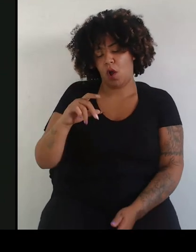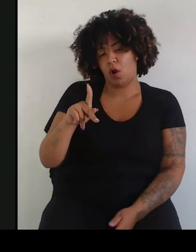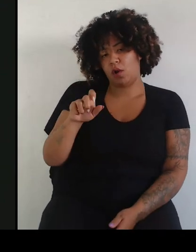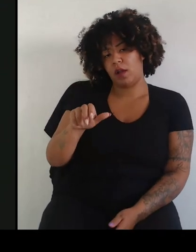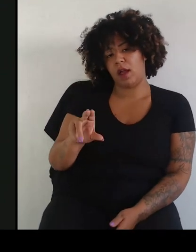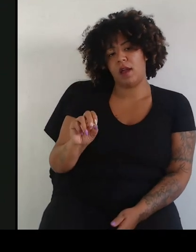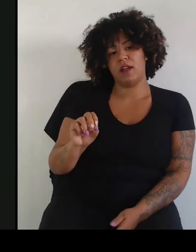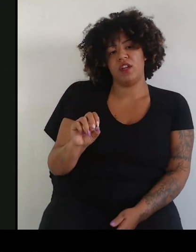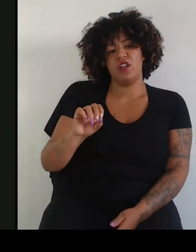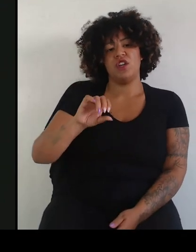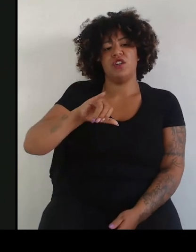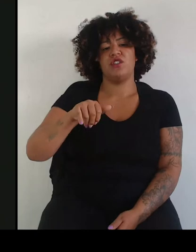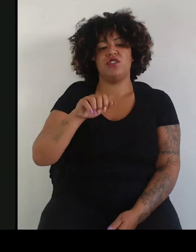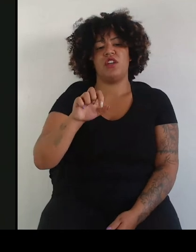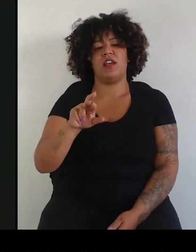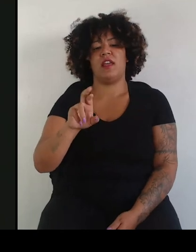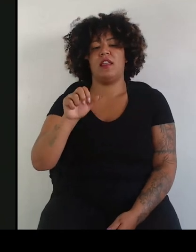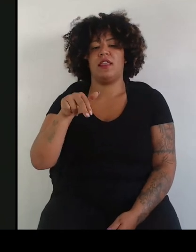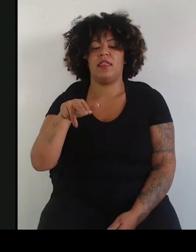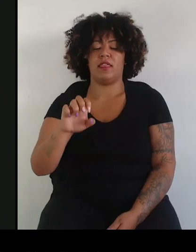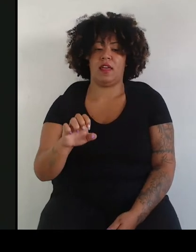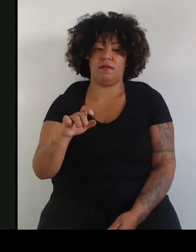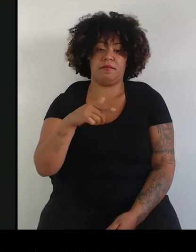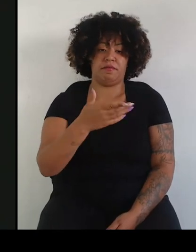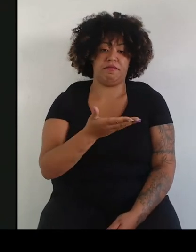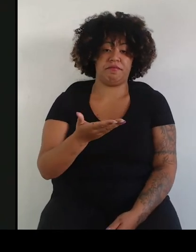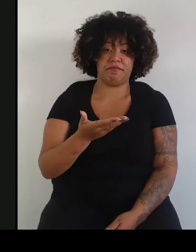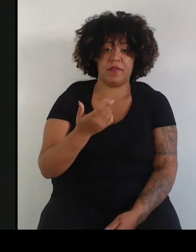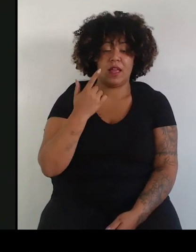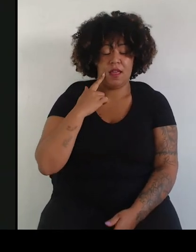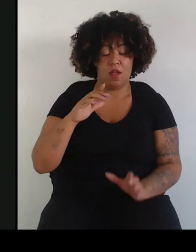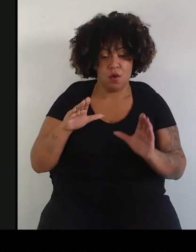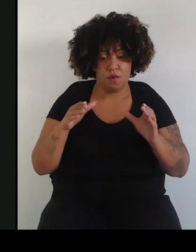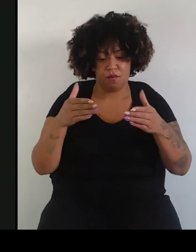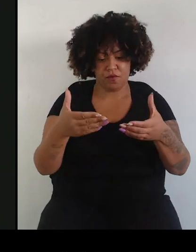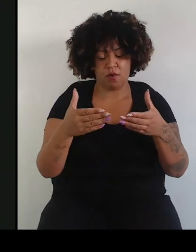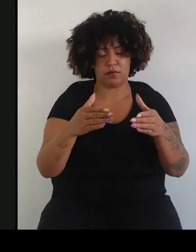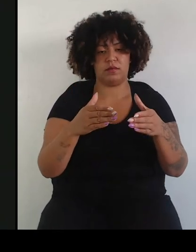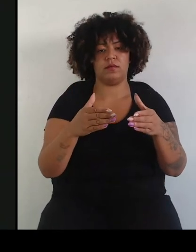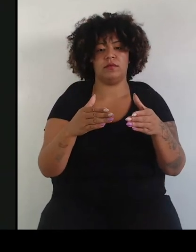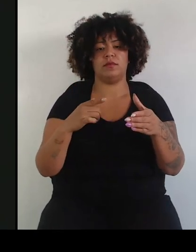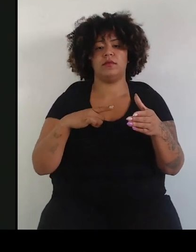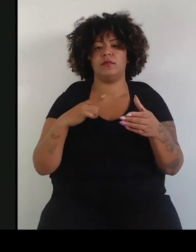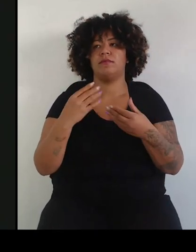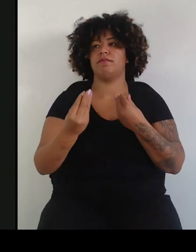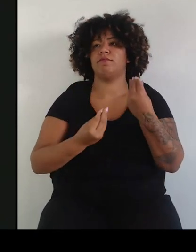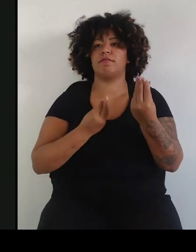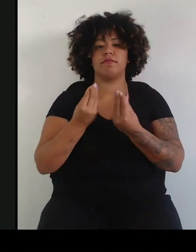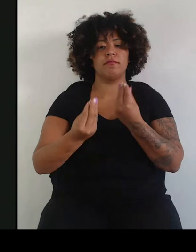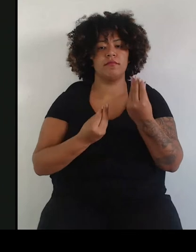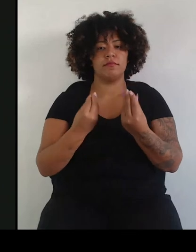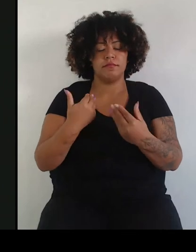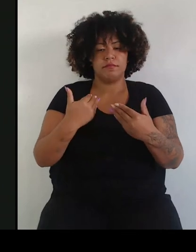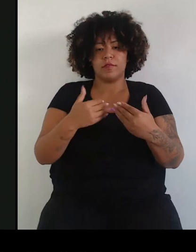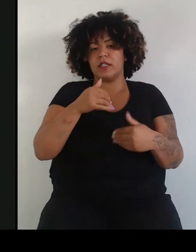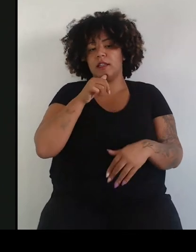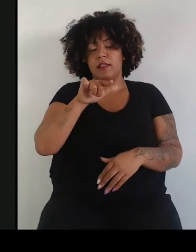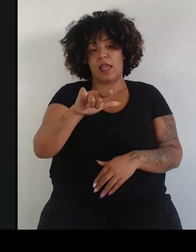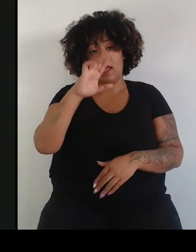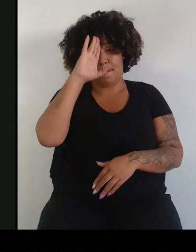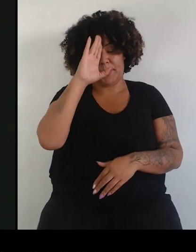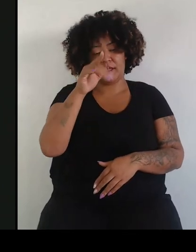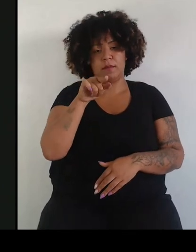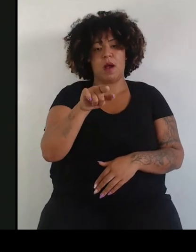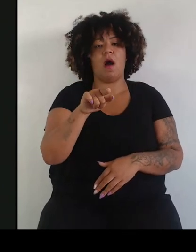e o seu ápice é o topo da mental porta do inferno de alguns